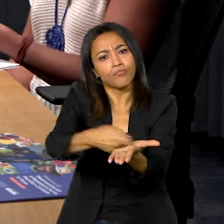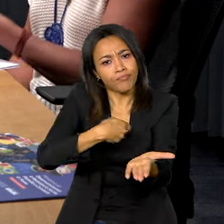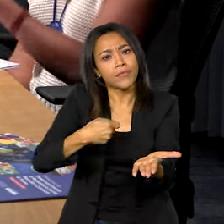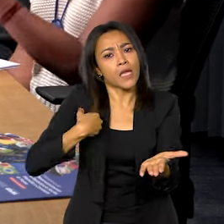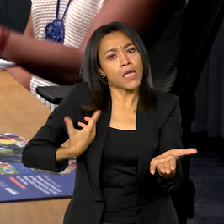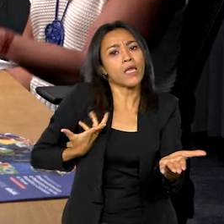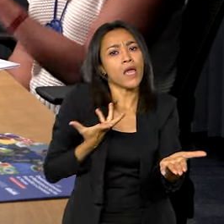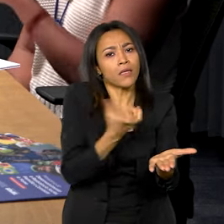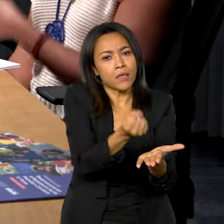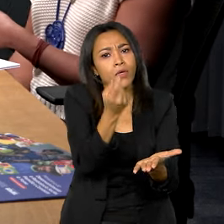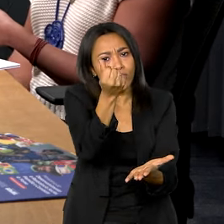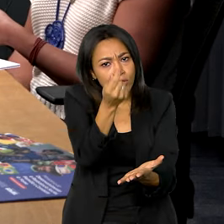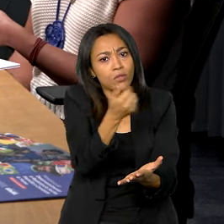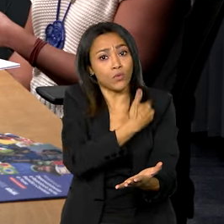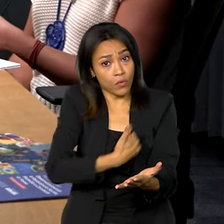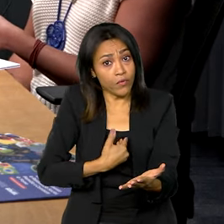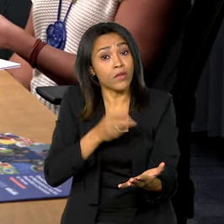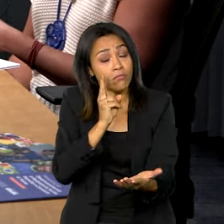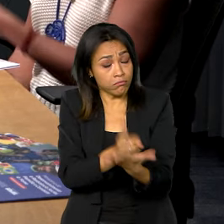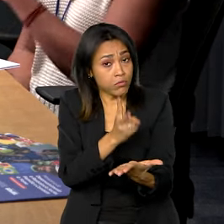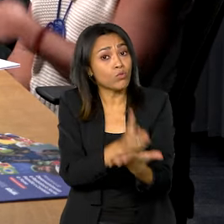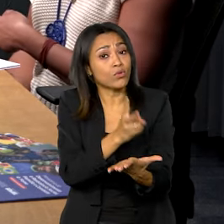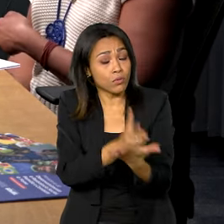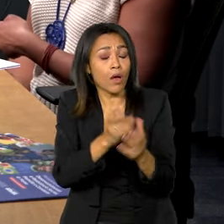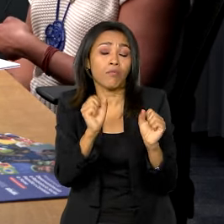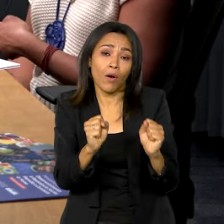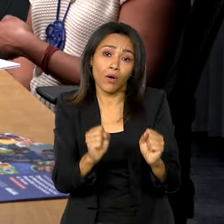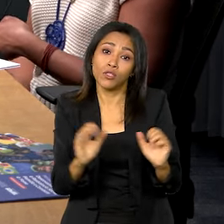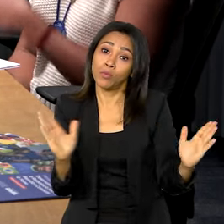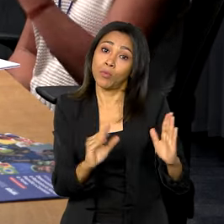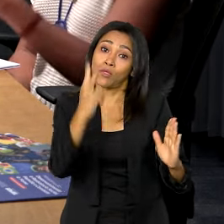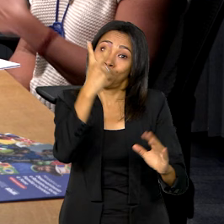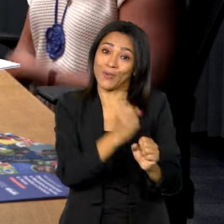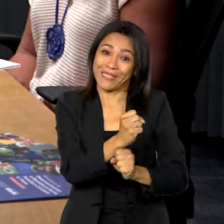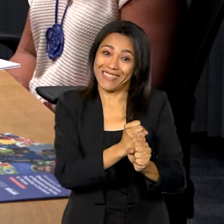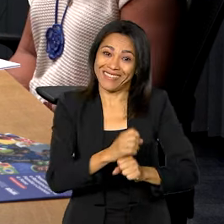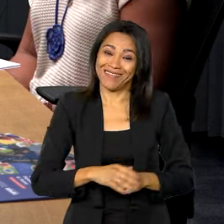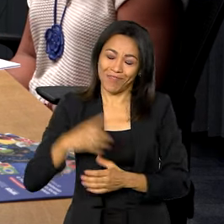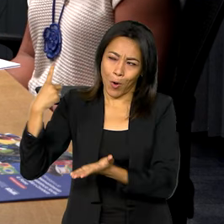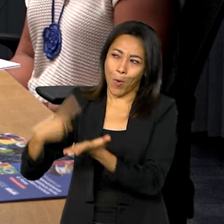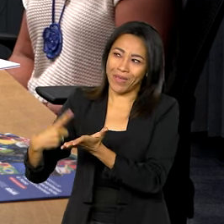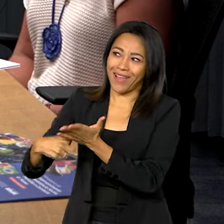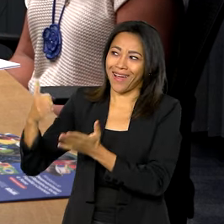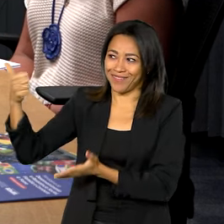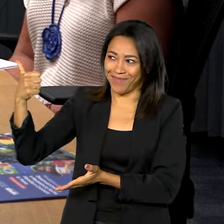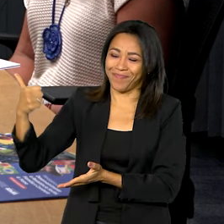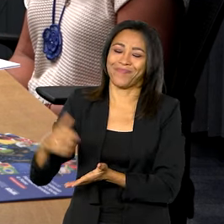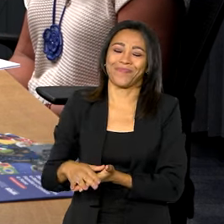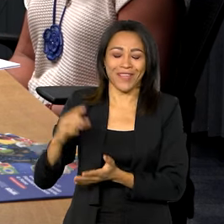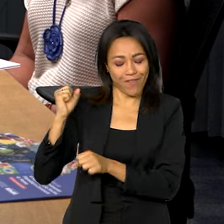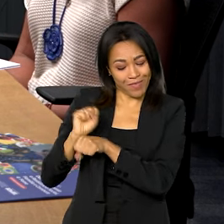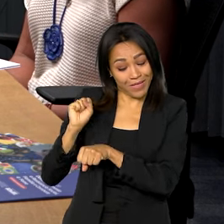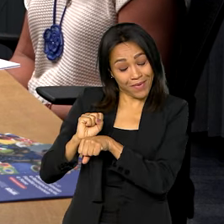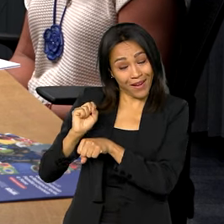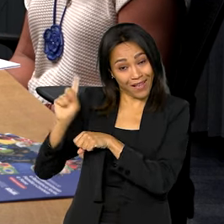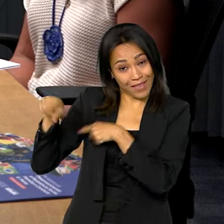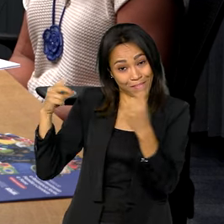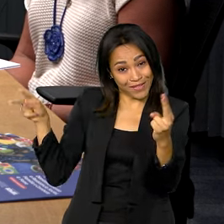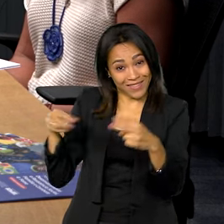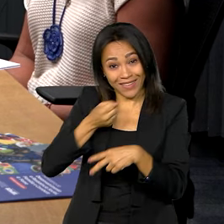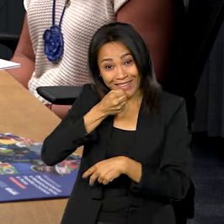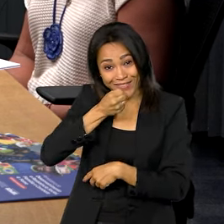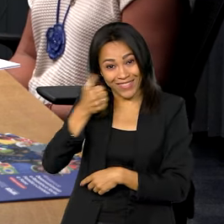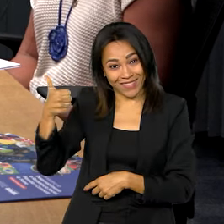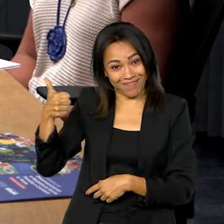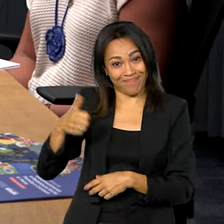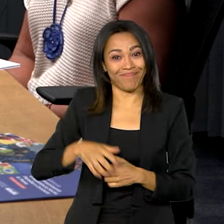assinada e podem entrar para pra regra de proteção e continuar no programa por mais 2 anos então tá combinado o público do fala mids vai esperar